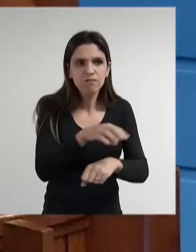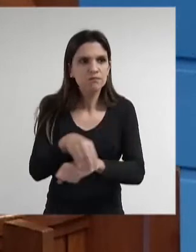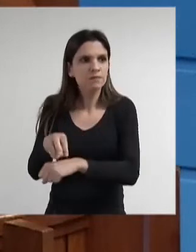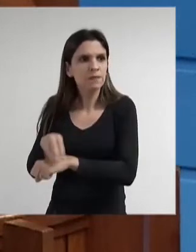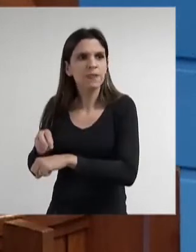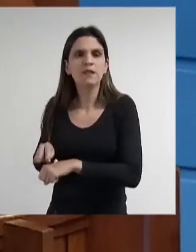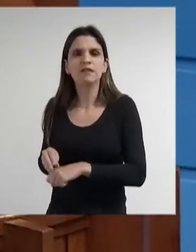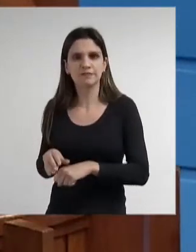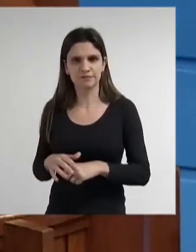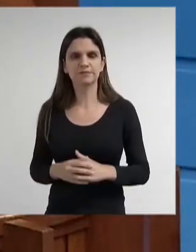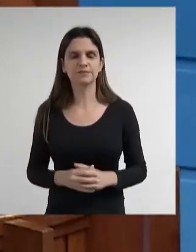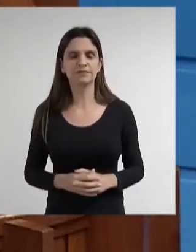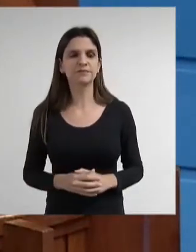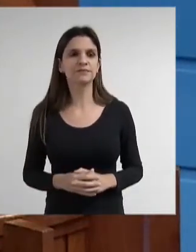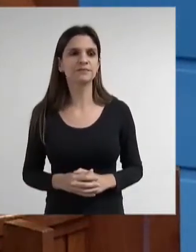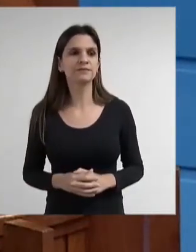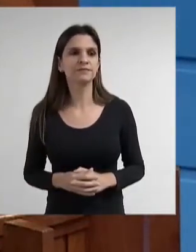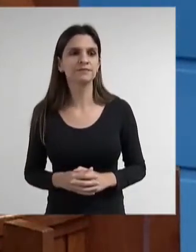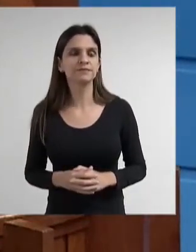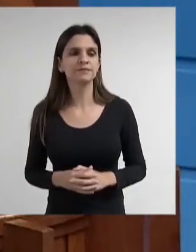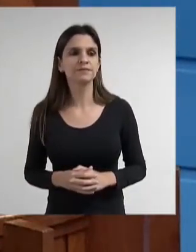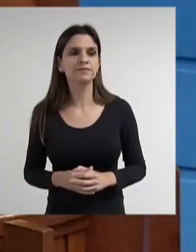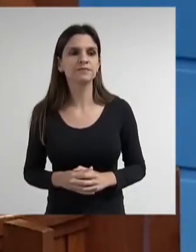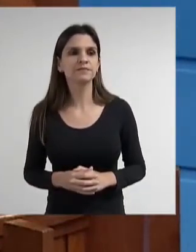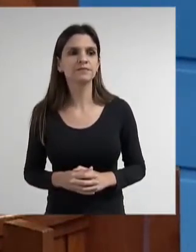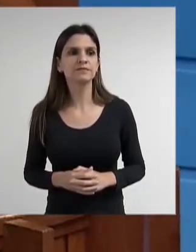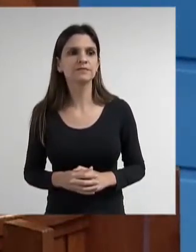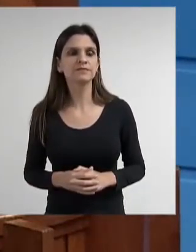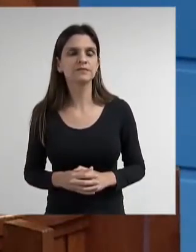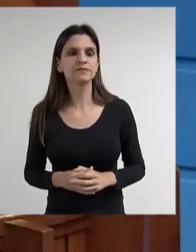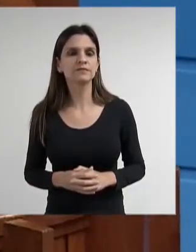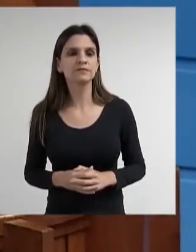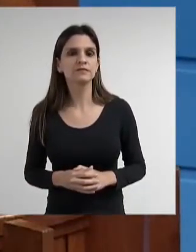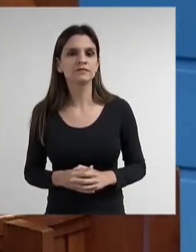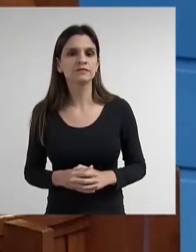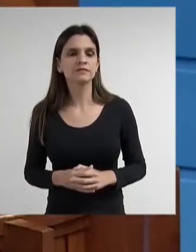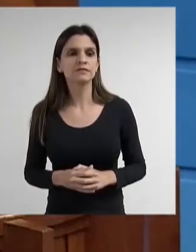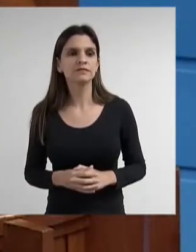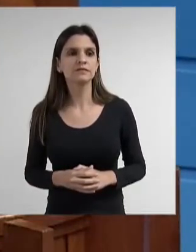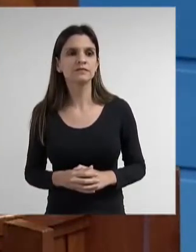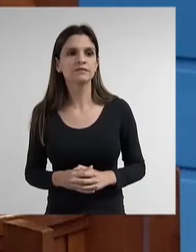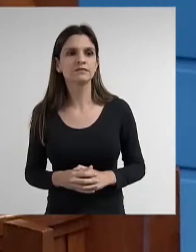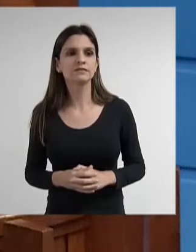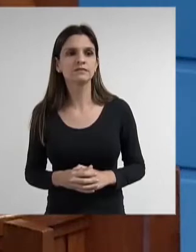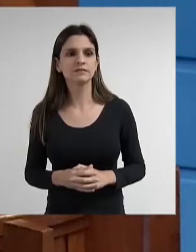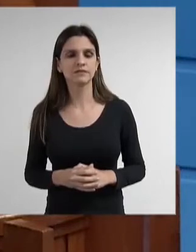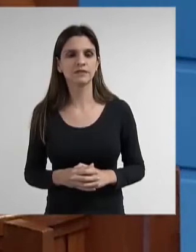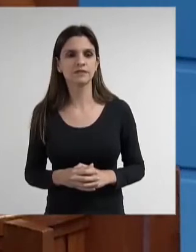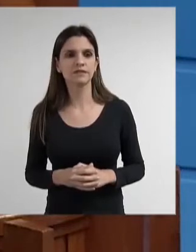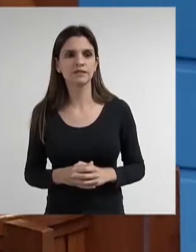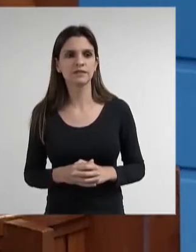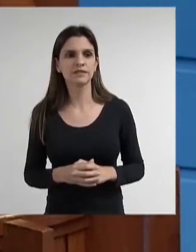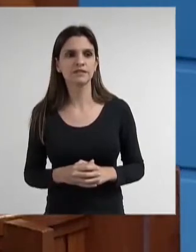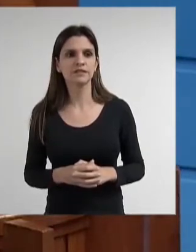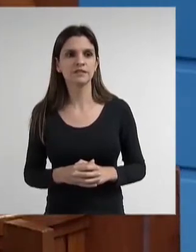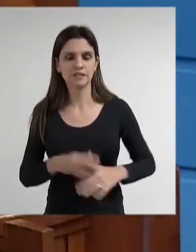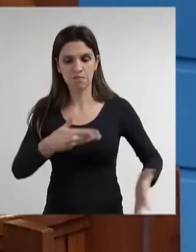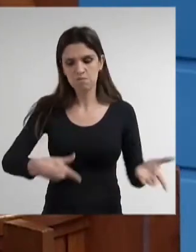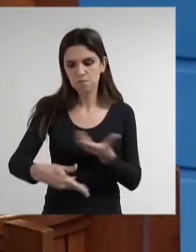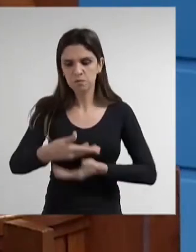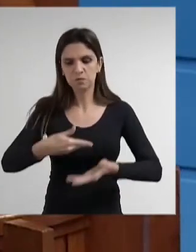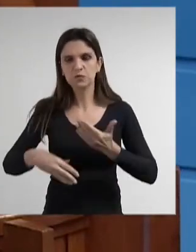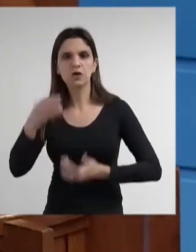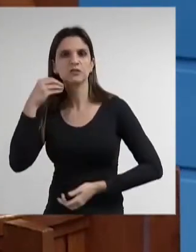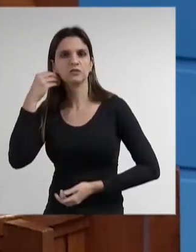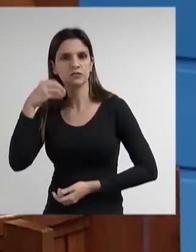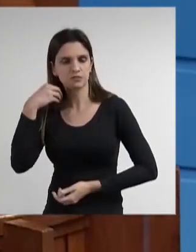segurança do nosso Estado. Além disso tudo, há um adestramento das tropas. Essa troca de experiência, troca